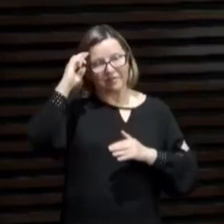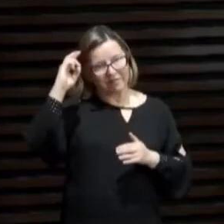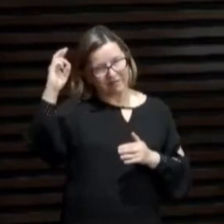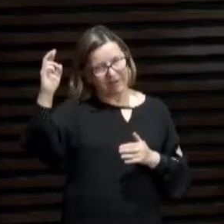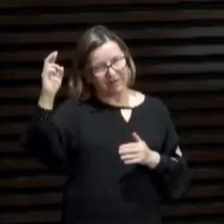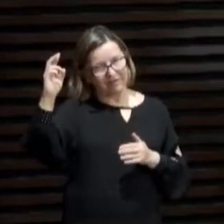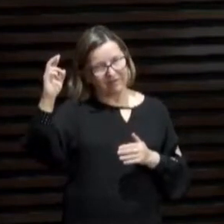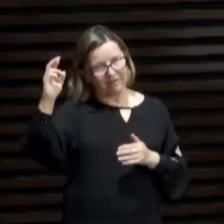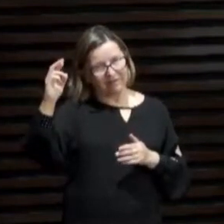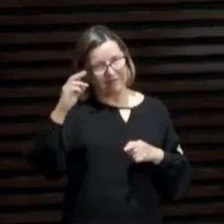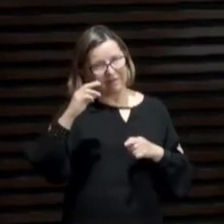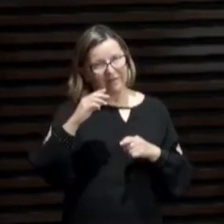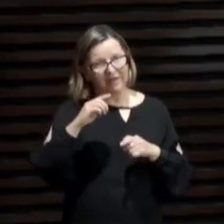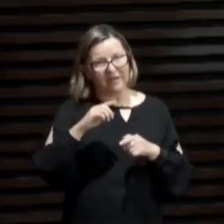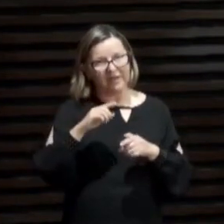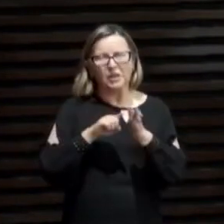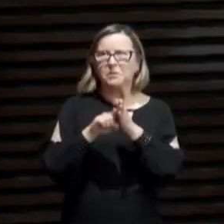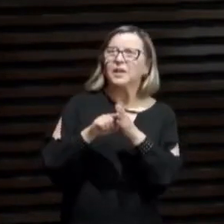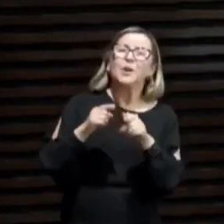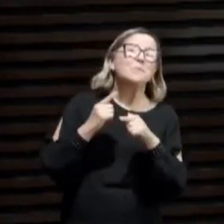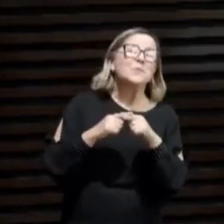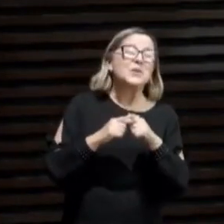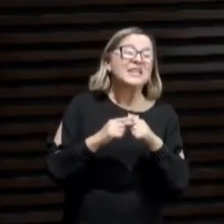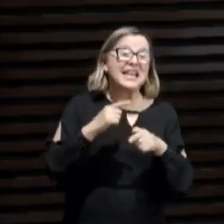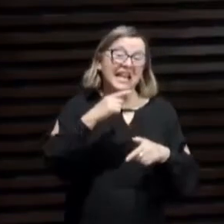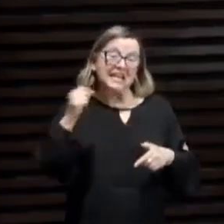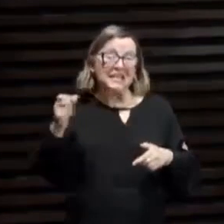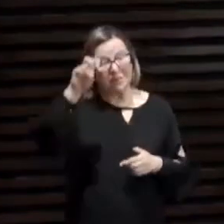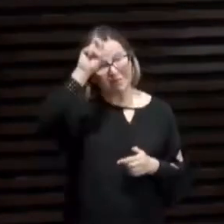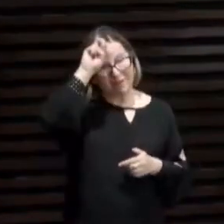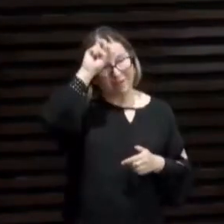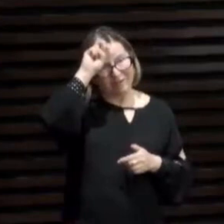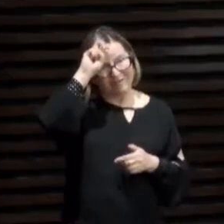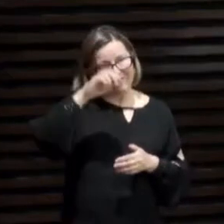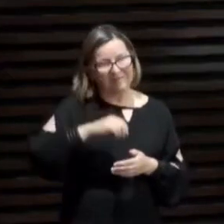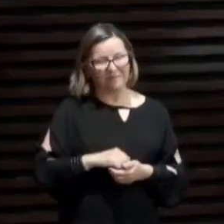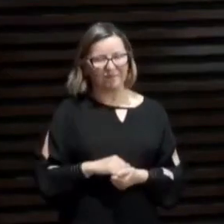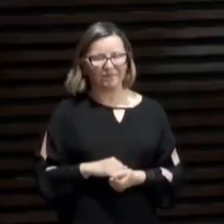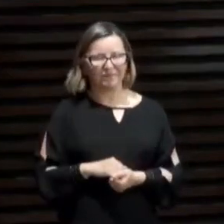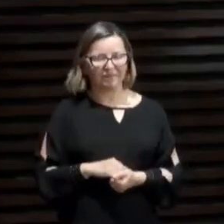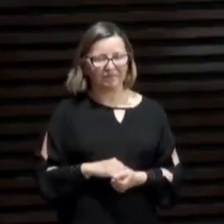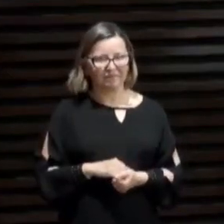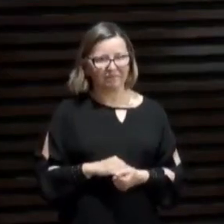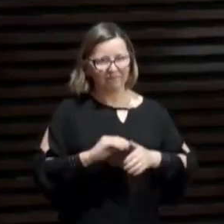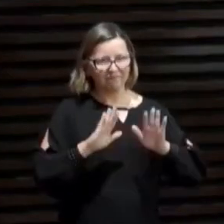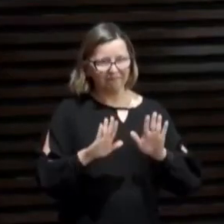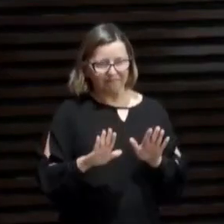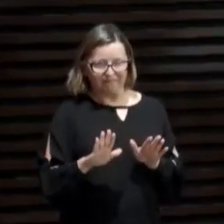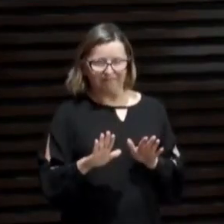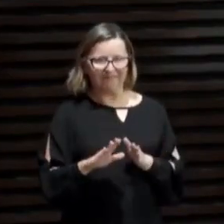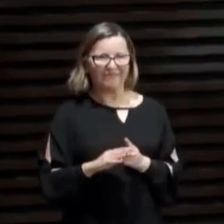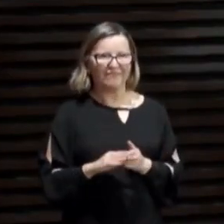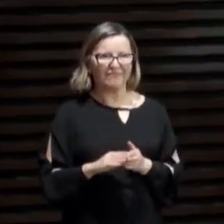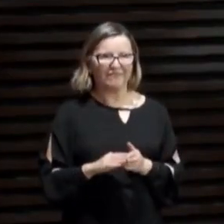por que saímos do Egito? Olha aqui. Eu queria que você, quando ele diz assim,